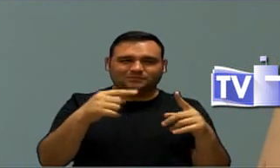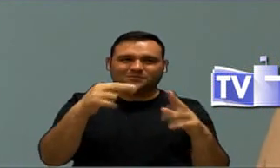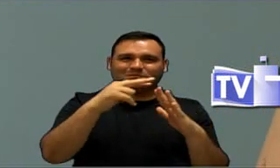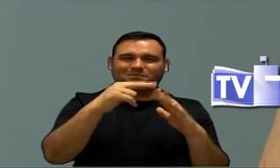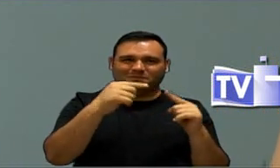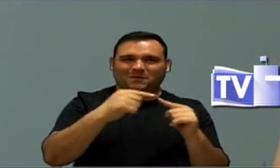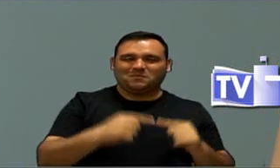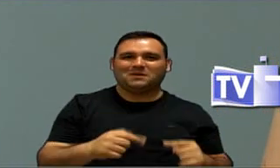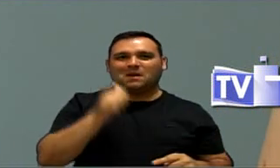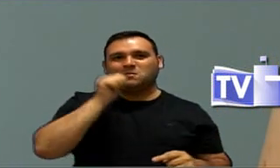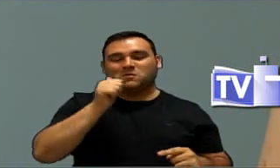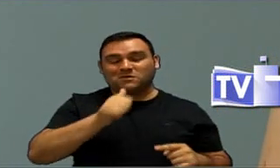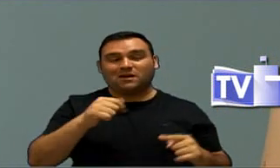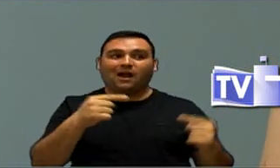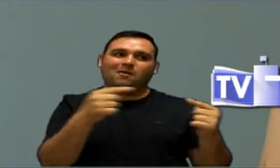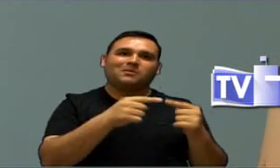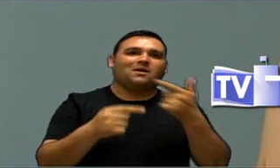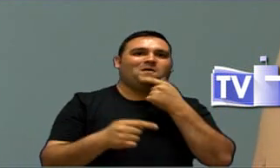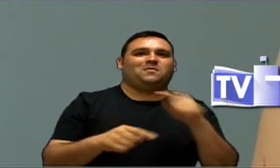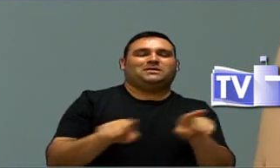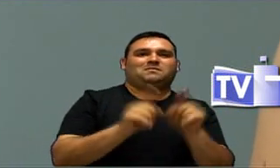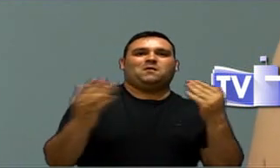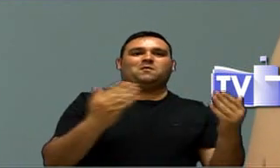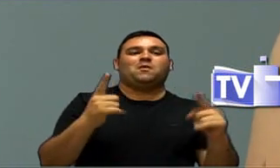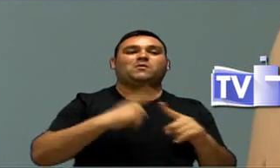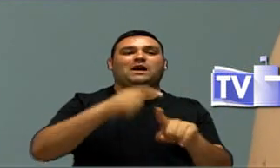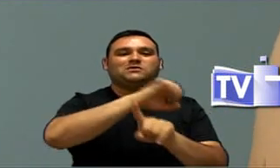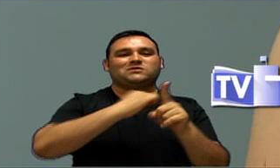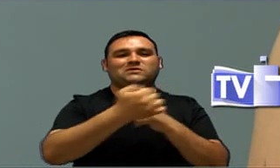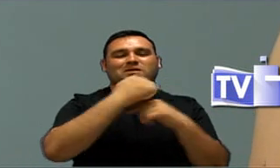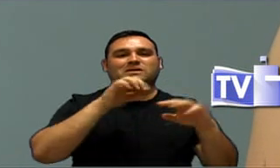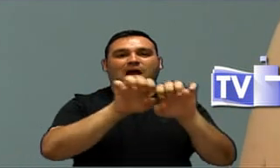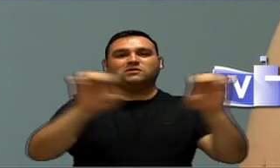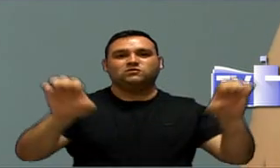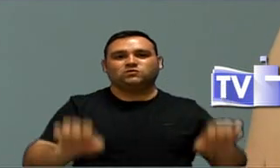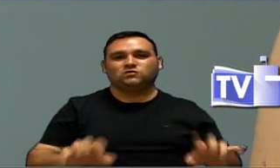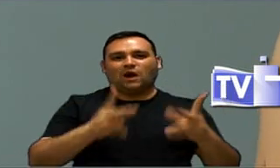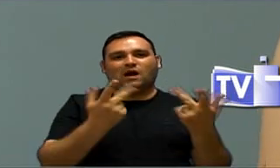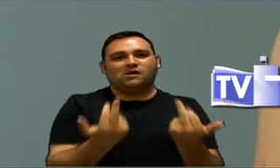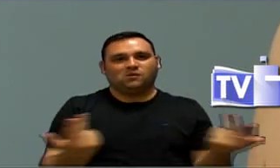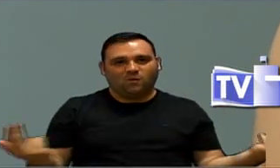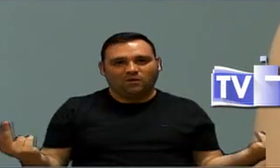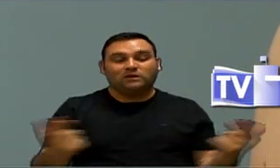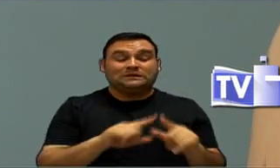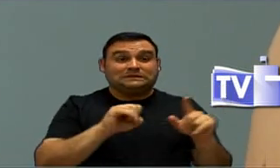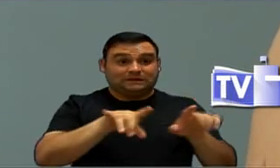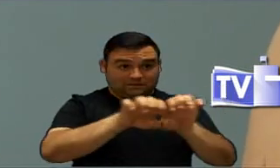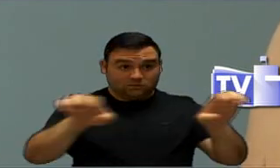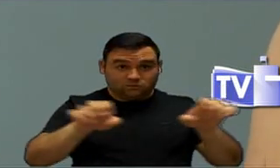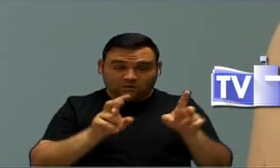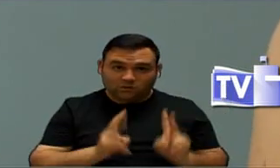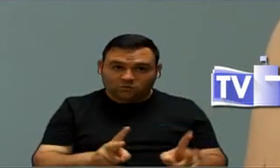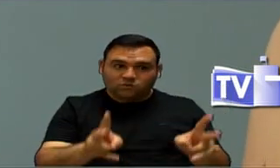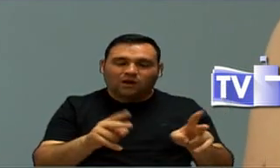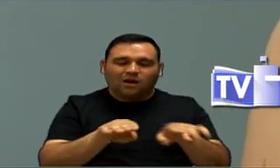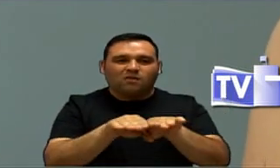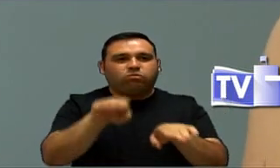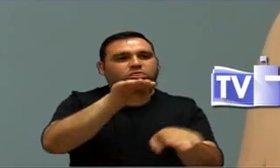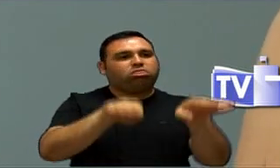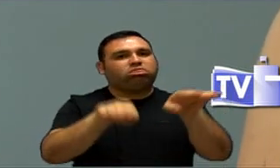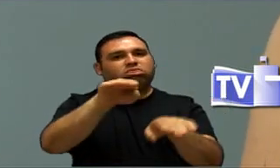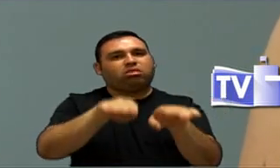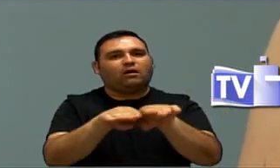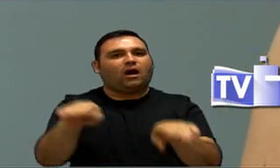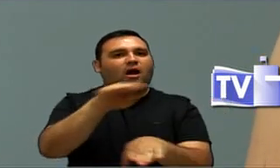à mulher, ela vai dizer respeito ao homem, porque nós estamos falando de uma única sociedade, de uma mesma estrutura. Se você mantém essa estrutura, você está mantendo a desigualdade para todos.